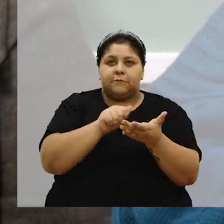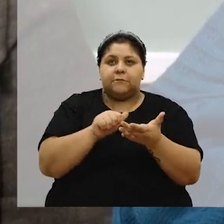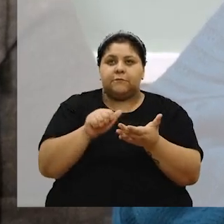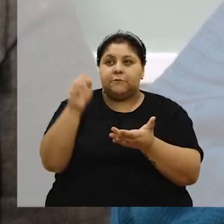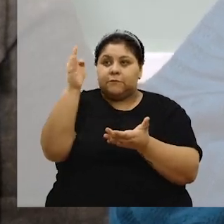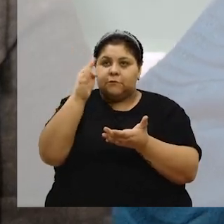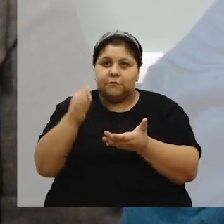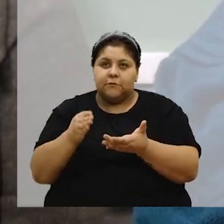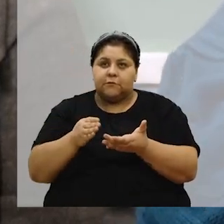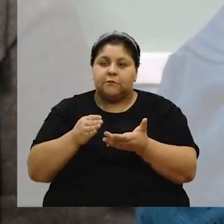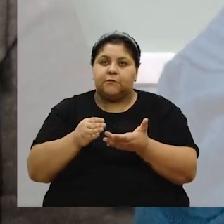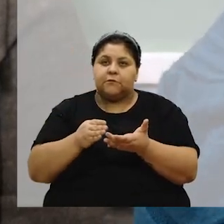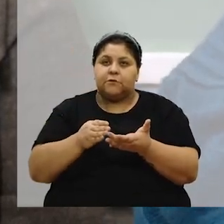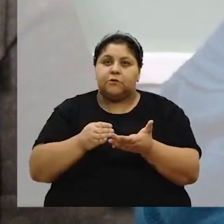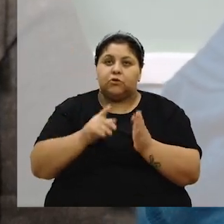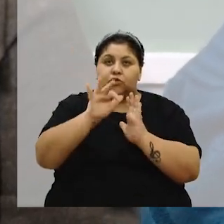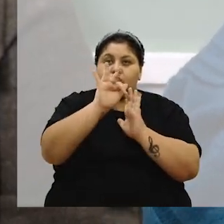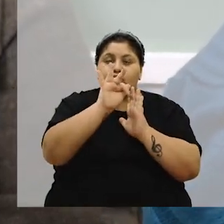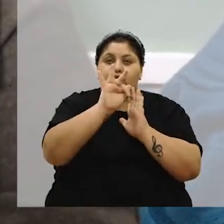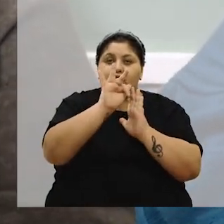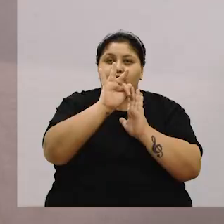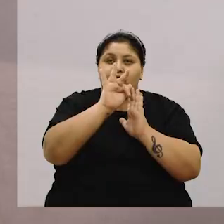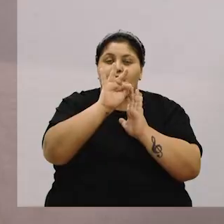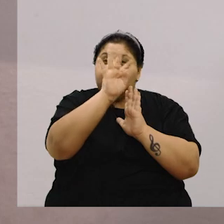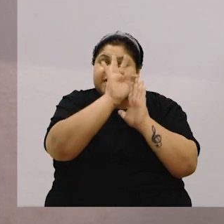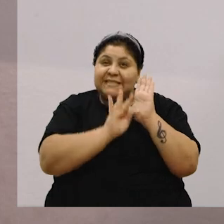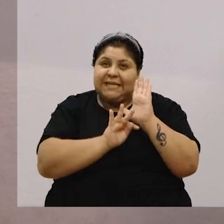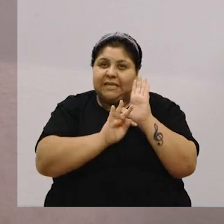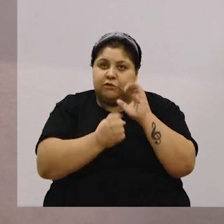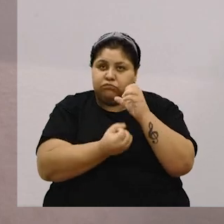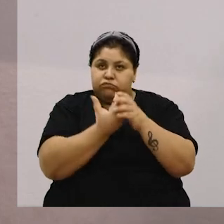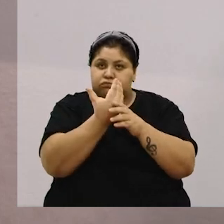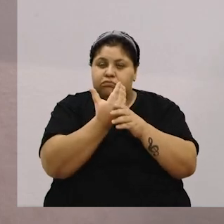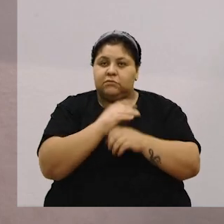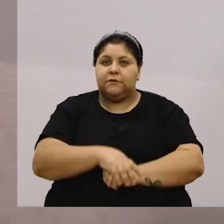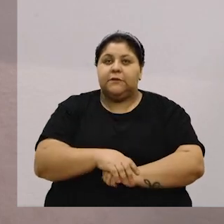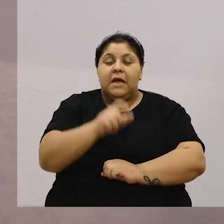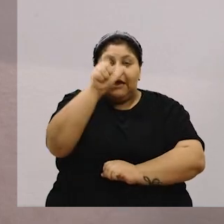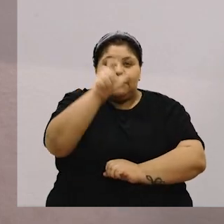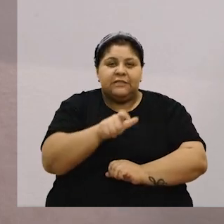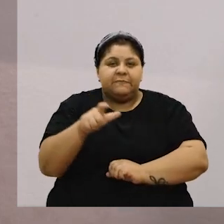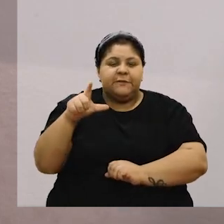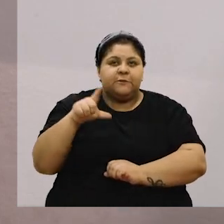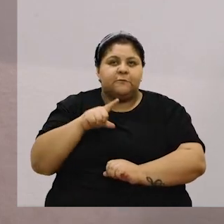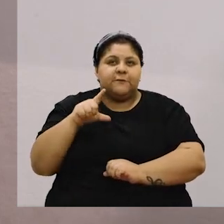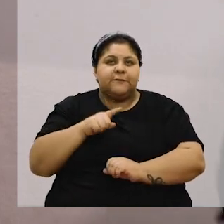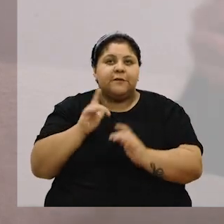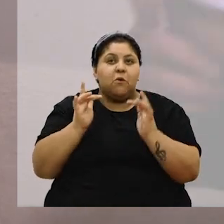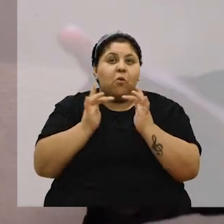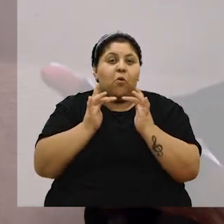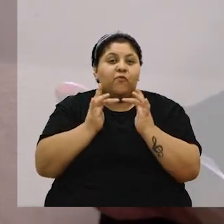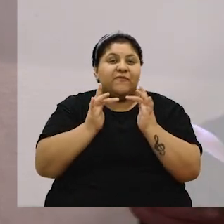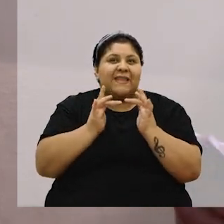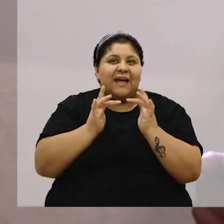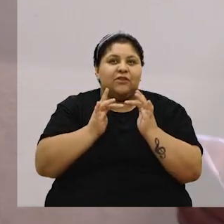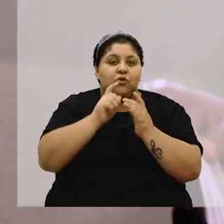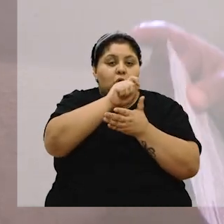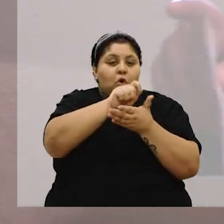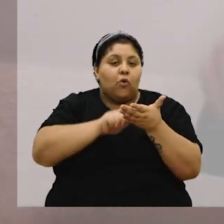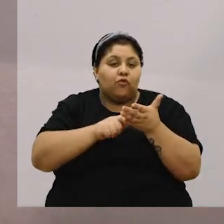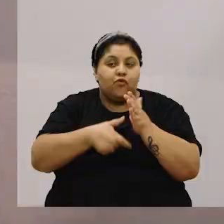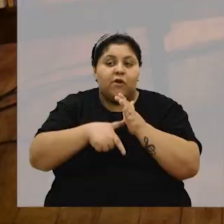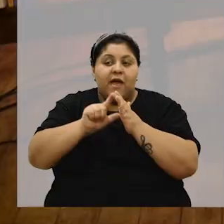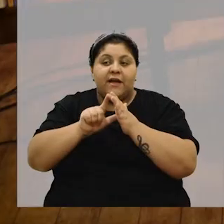livro nacional nas resenhas que eu produzo. Claro, as pessoas já têm uma intimidade com o autor antes de conhecer